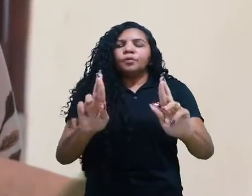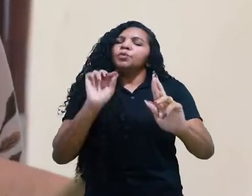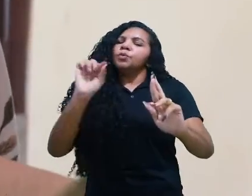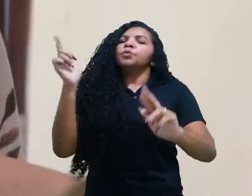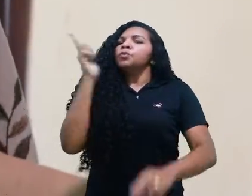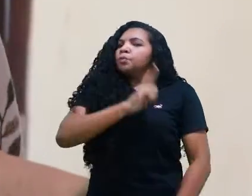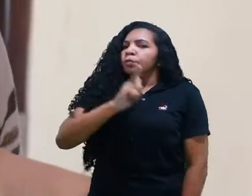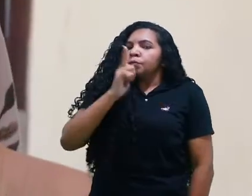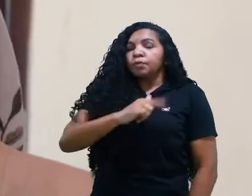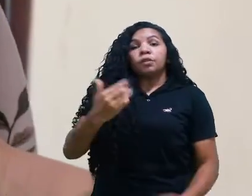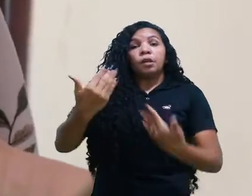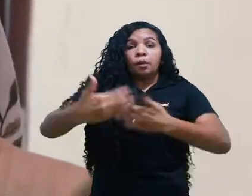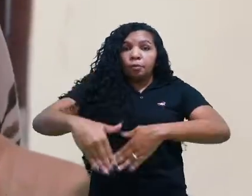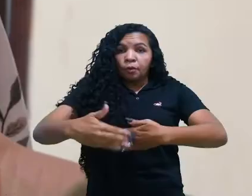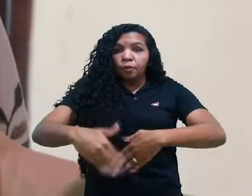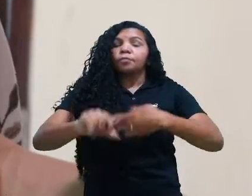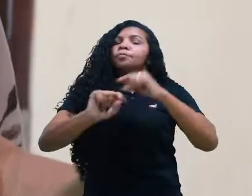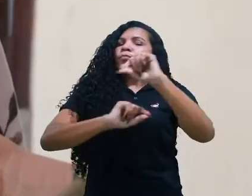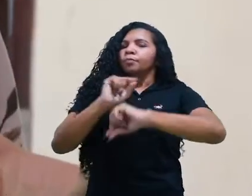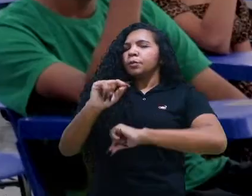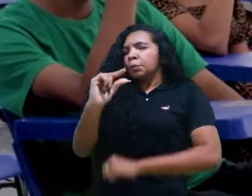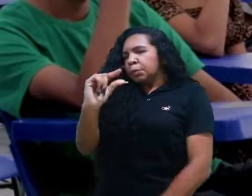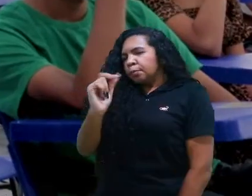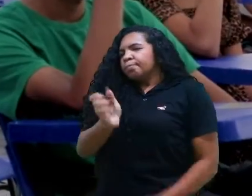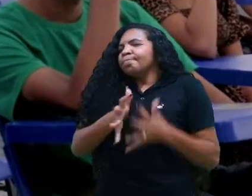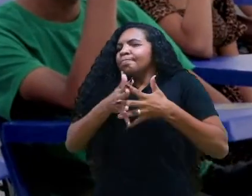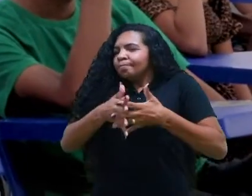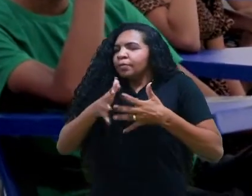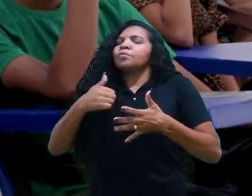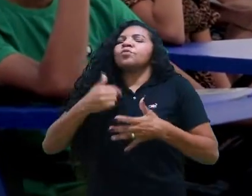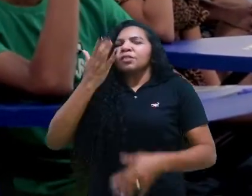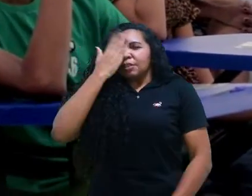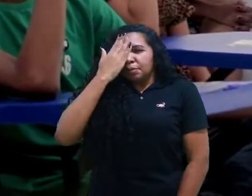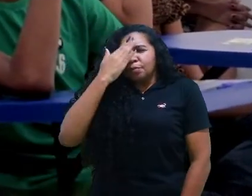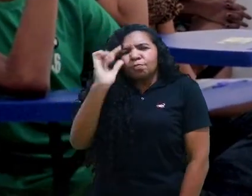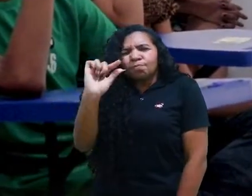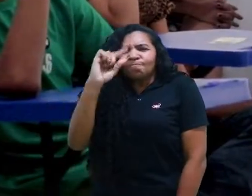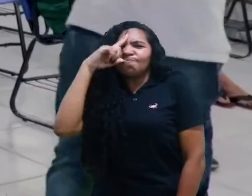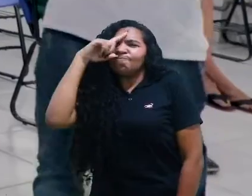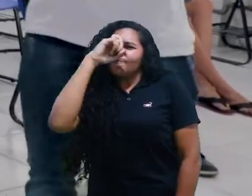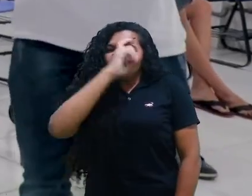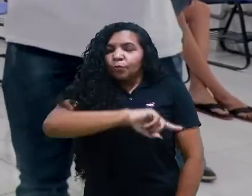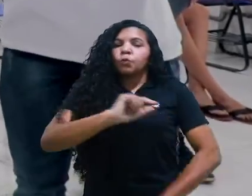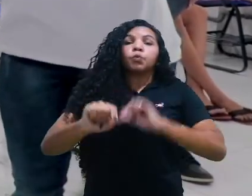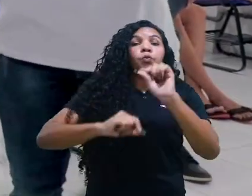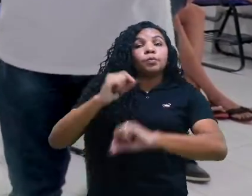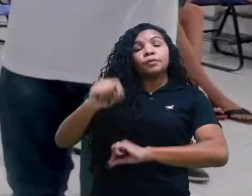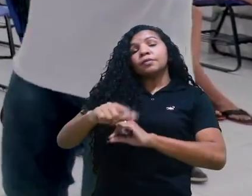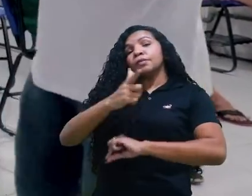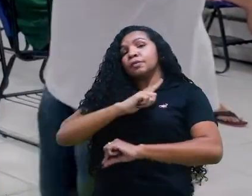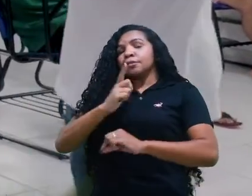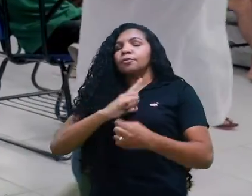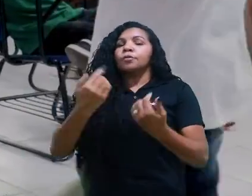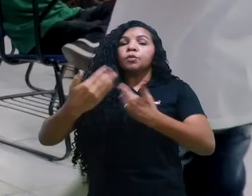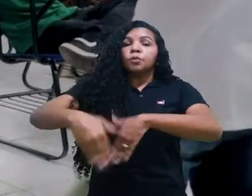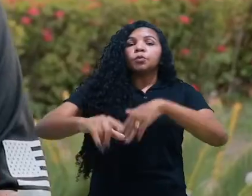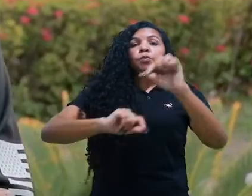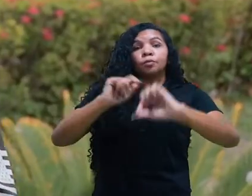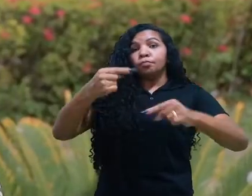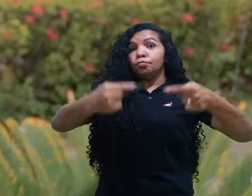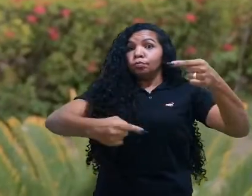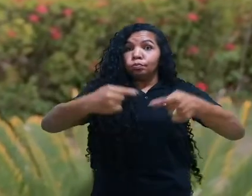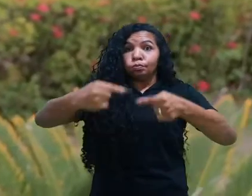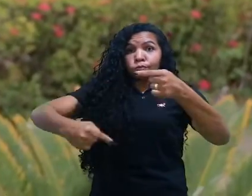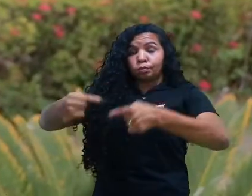preparada e assim, espero que consiga um sucesso. A prova foi um pouco complicada, eu já imaginava que seria um pouco difícil. Afinal, é um